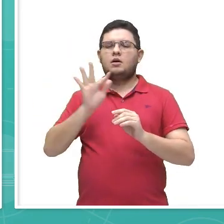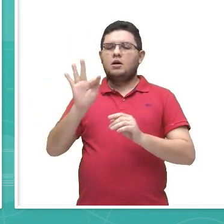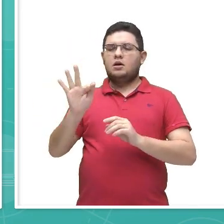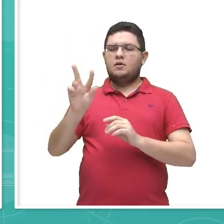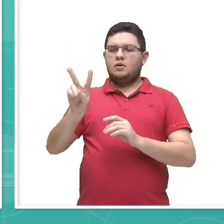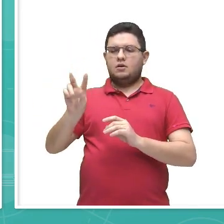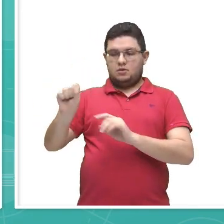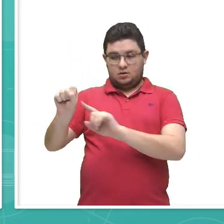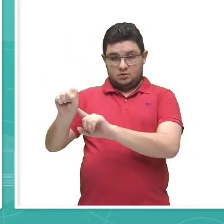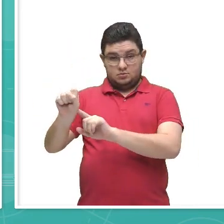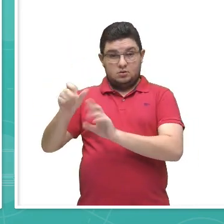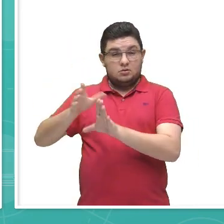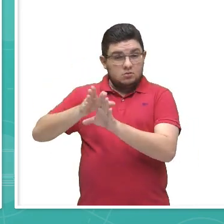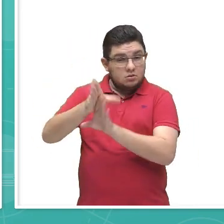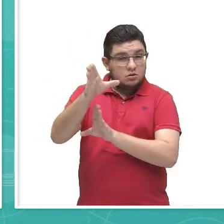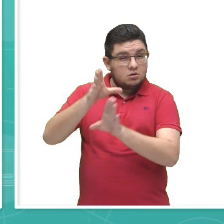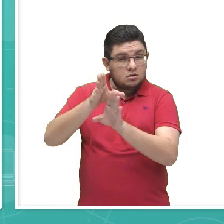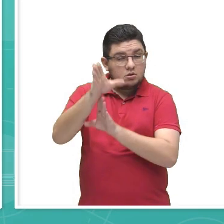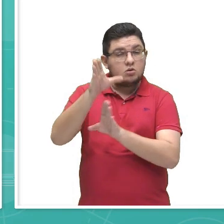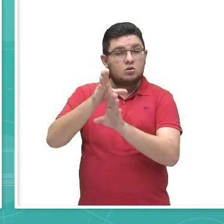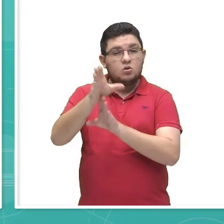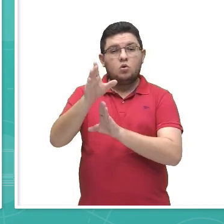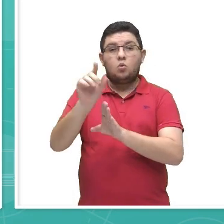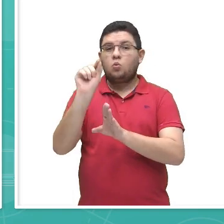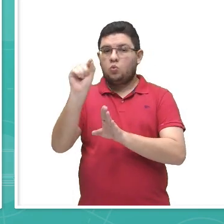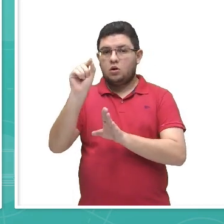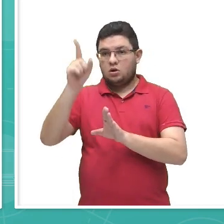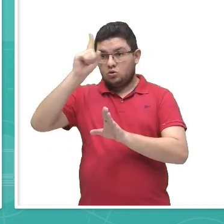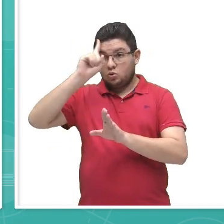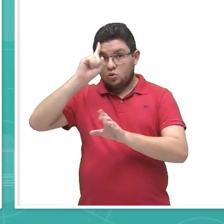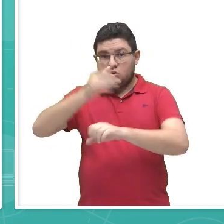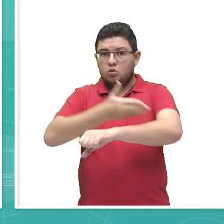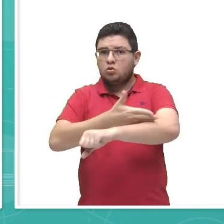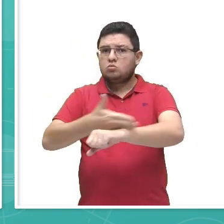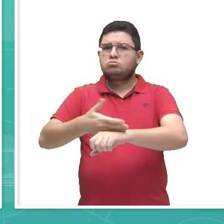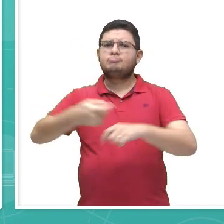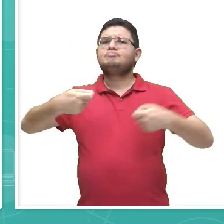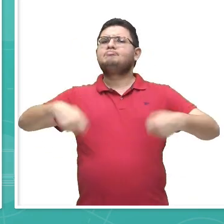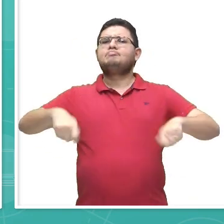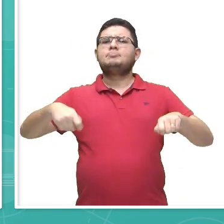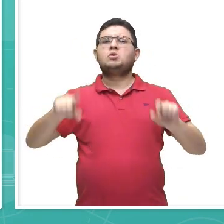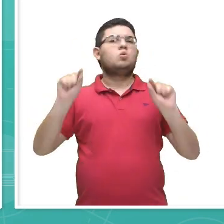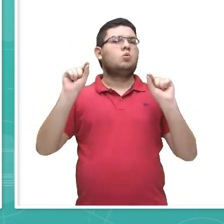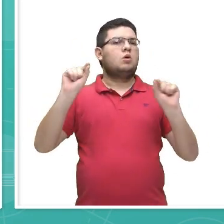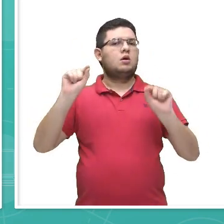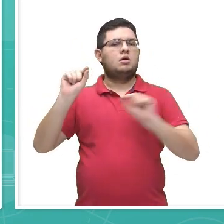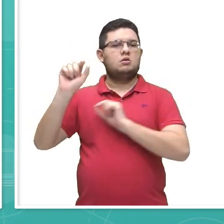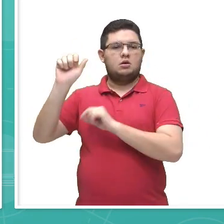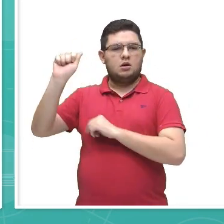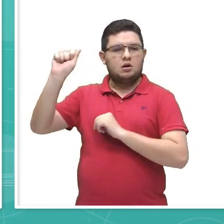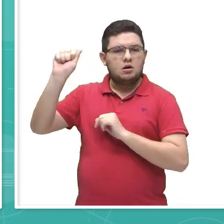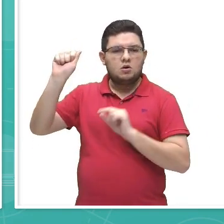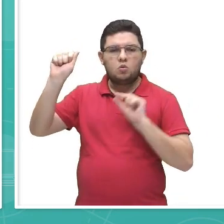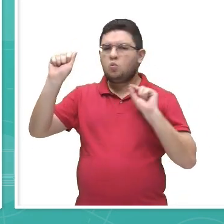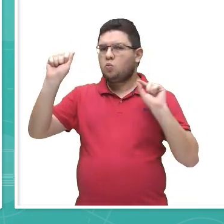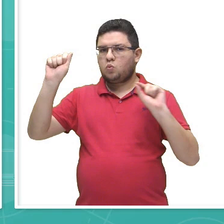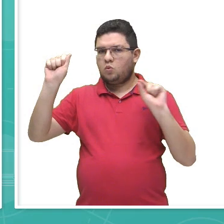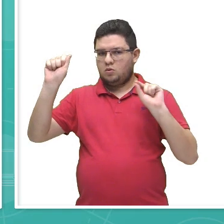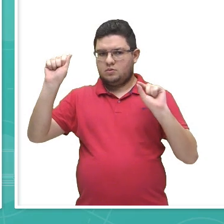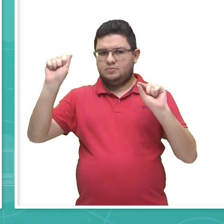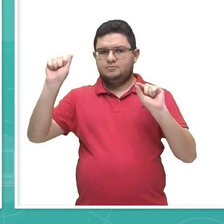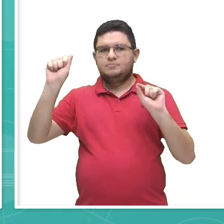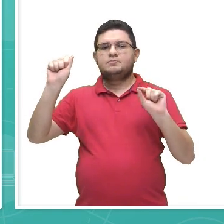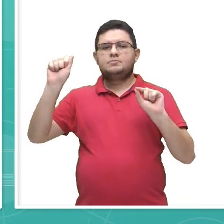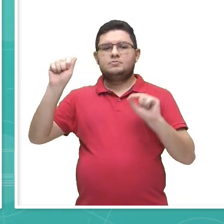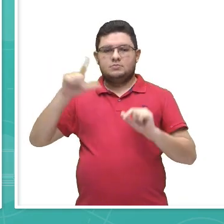atividade diária. Vamos analisar cada um dos itens aqui, não é? Então, na letra A nós temos wash